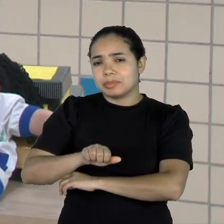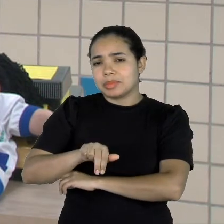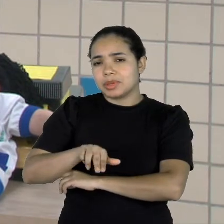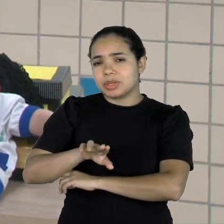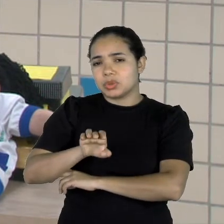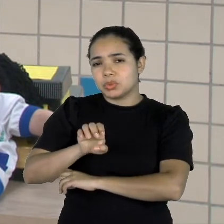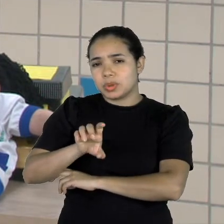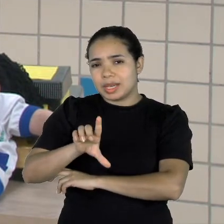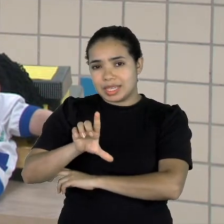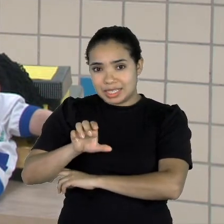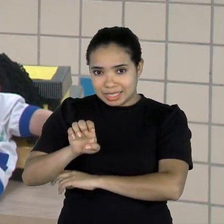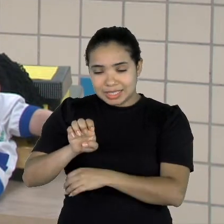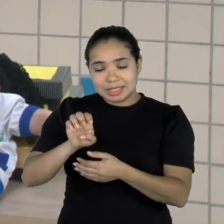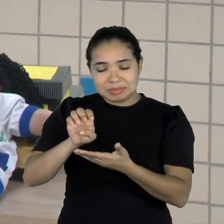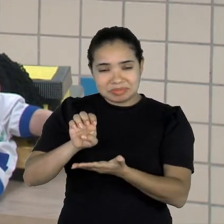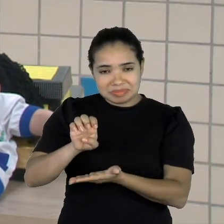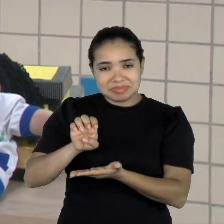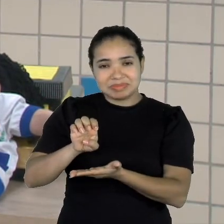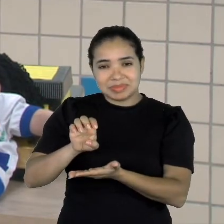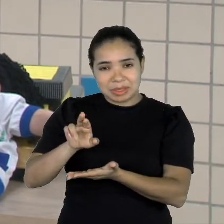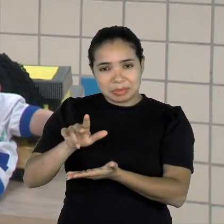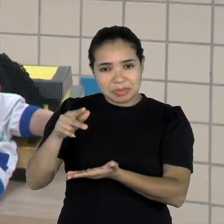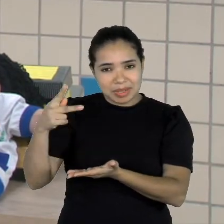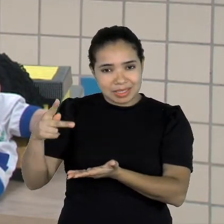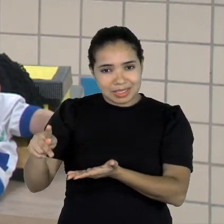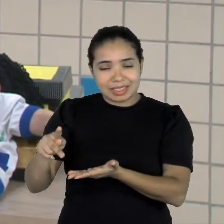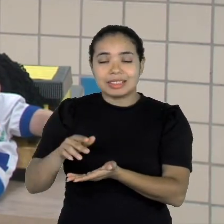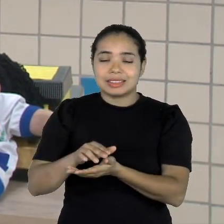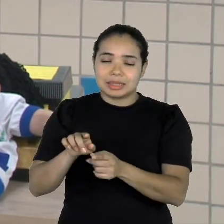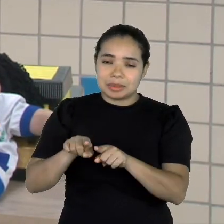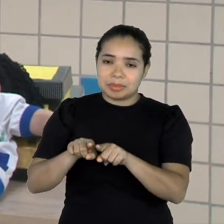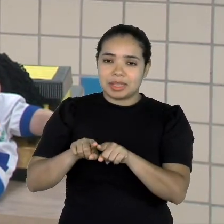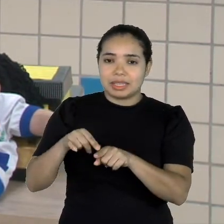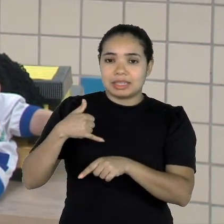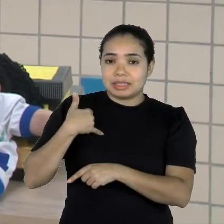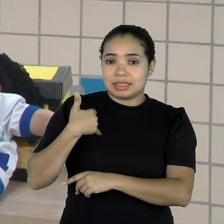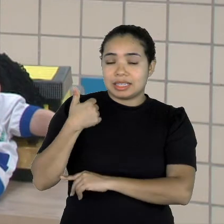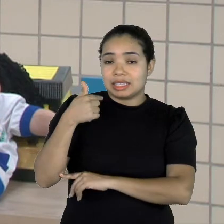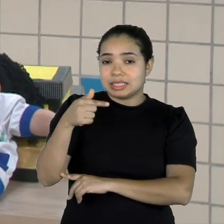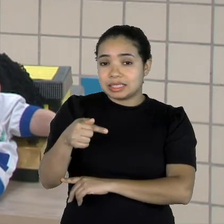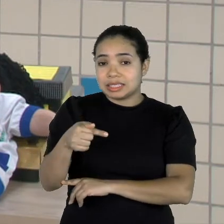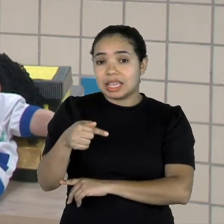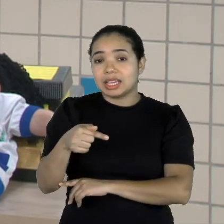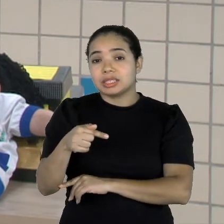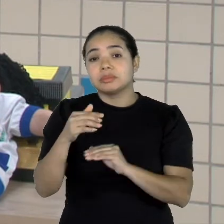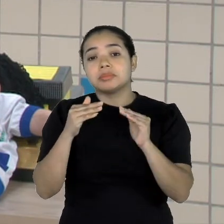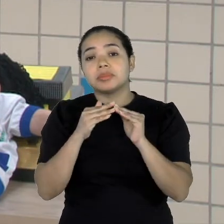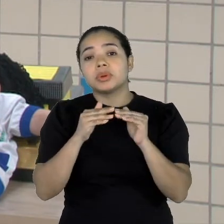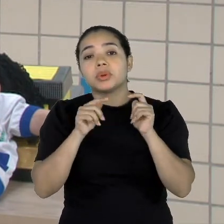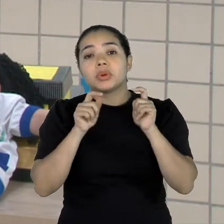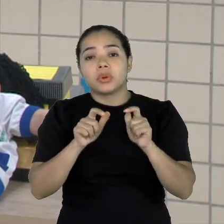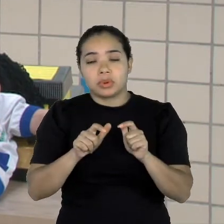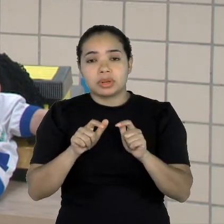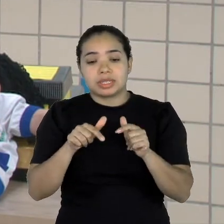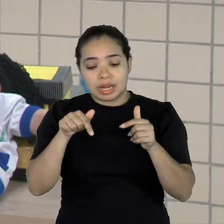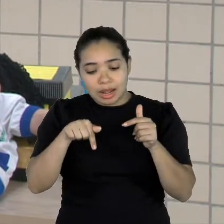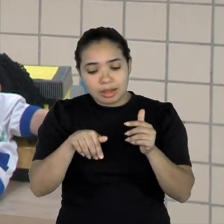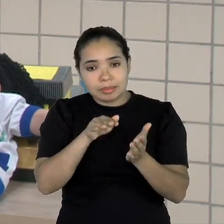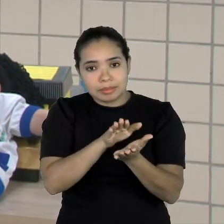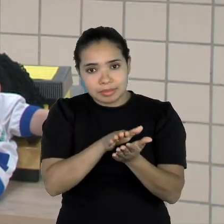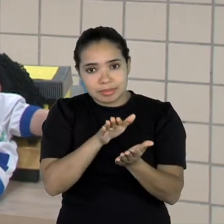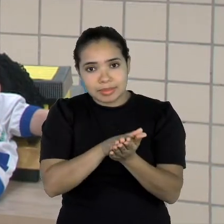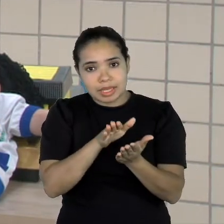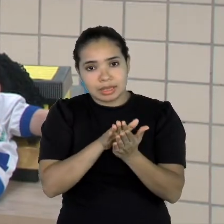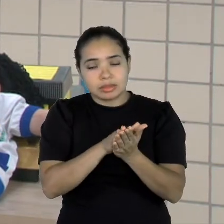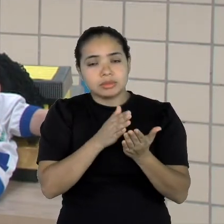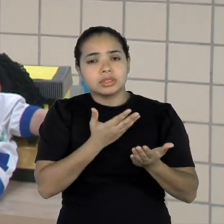delas? Lá elas falavam, temos 7 anos. Onde moram? Aqui mesmo em Palmas.